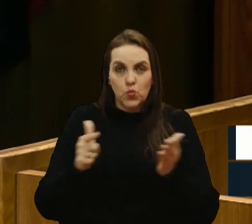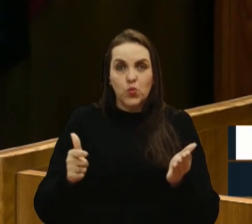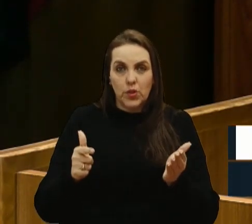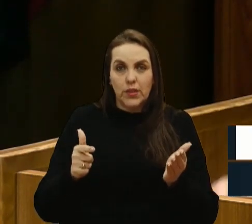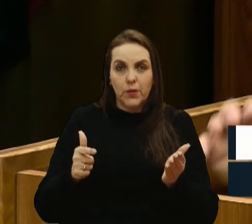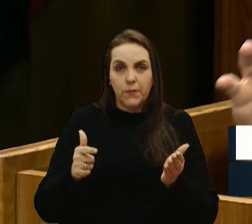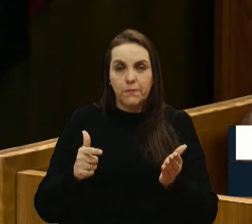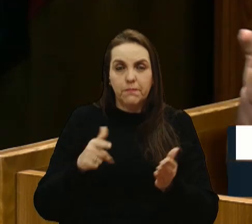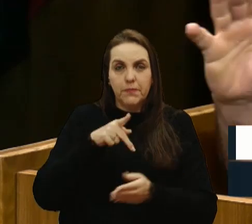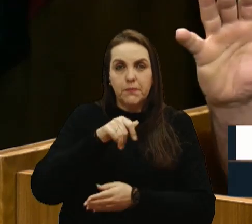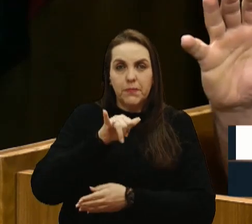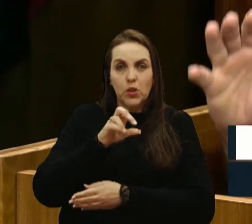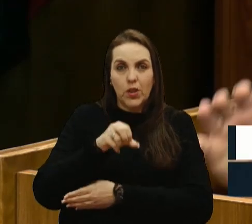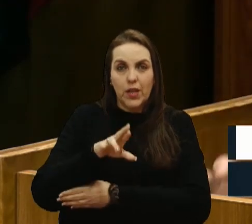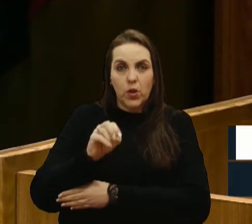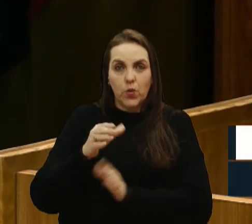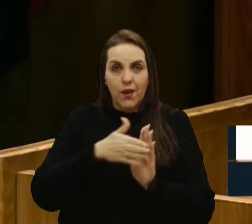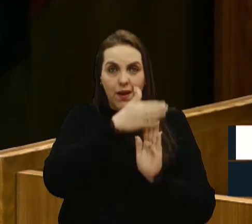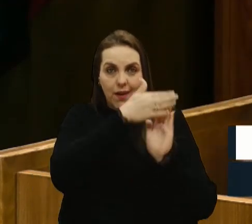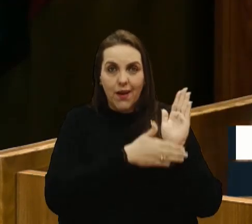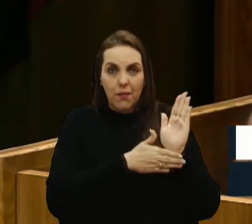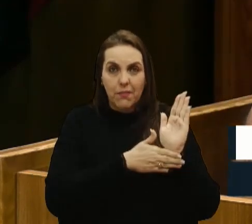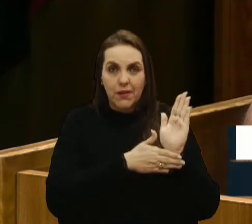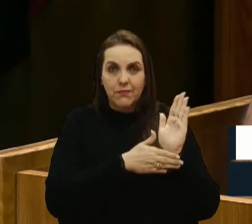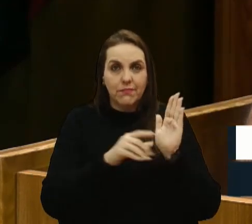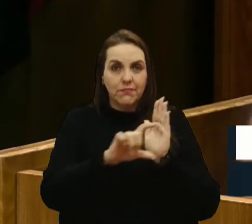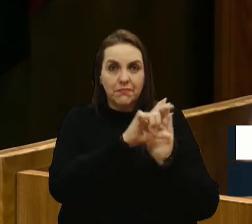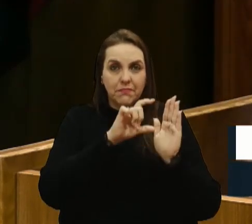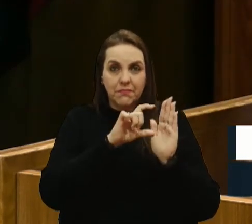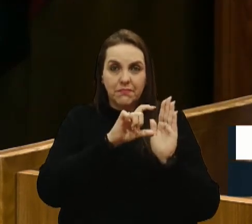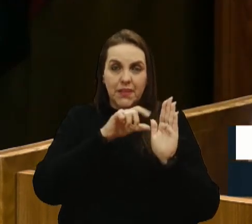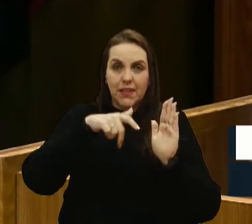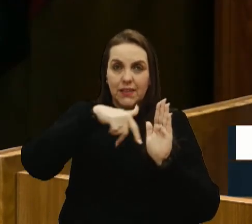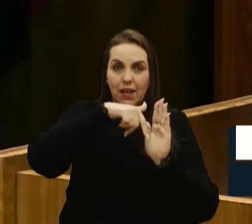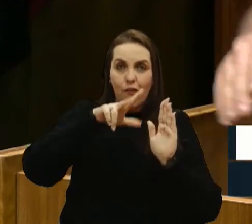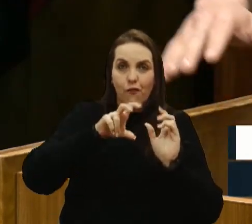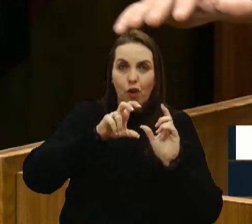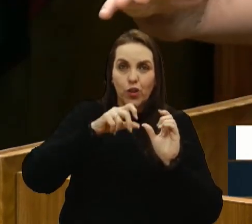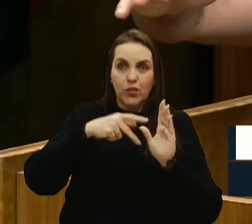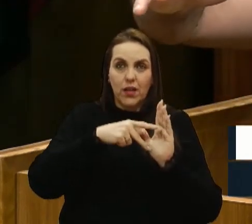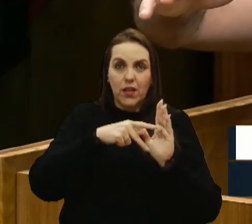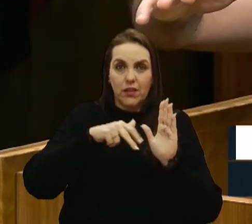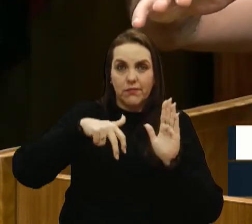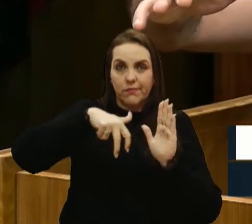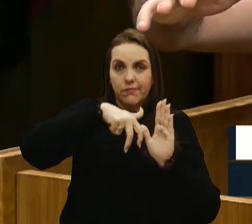Pioneiro, na capa do jornal, e estava o senhor Eduardo desfilando. Assim, ó.